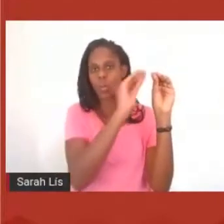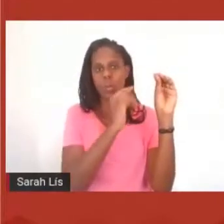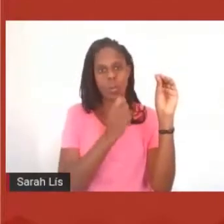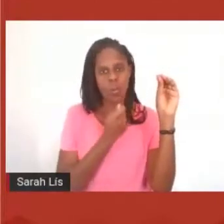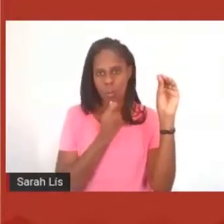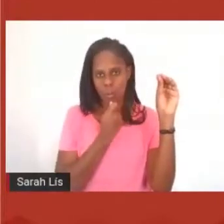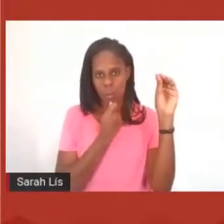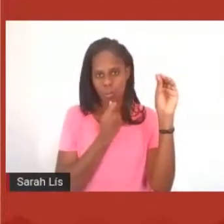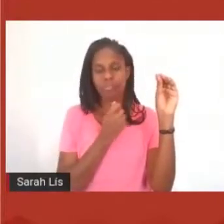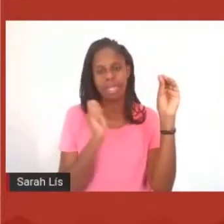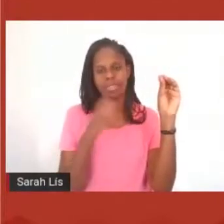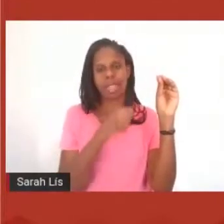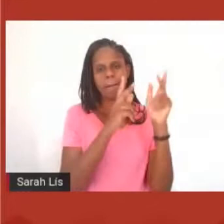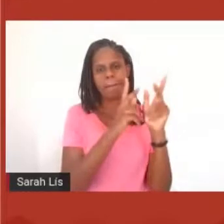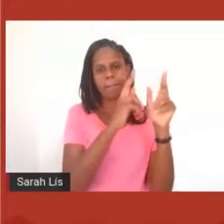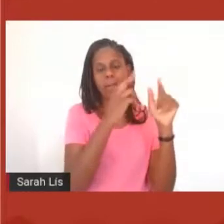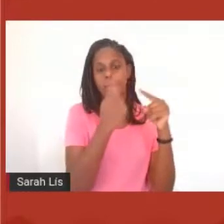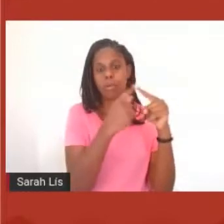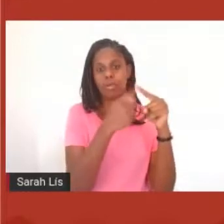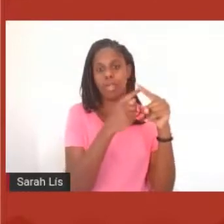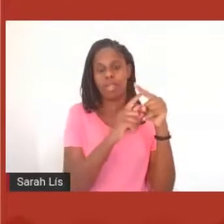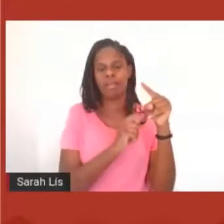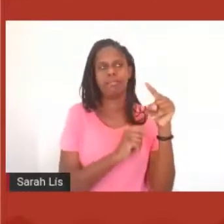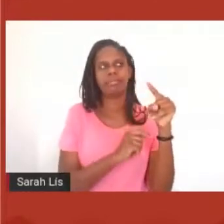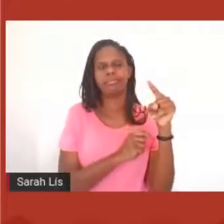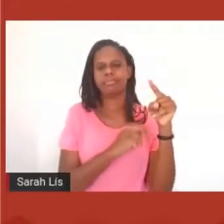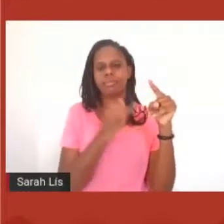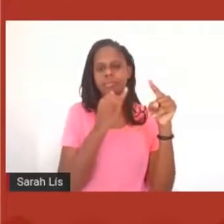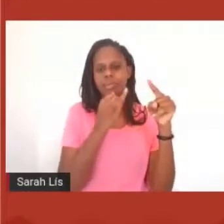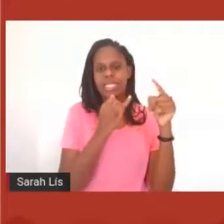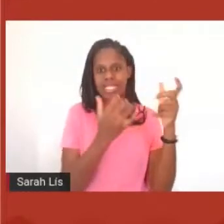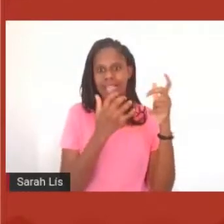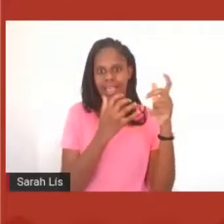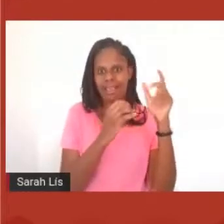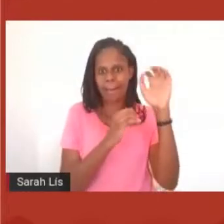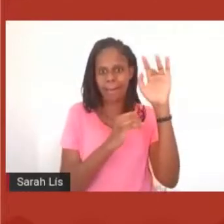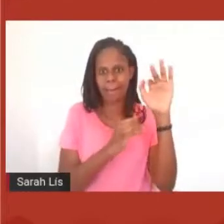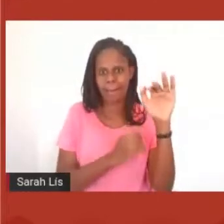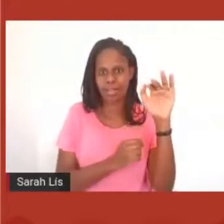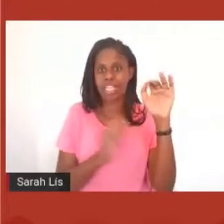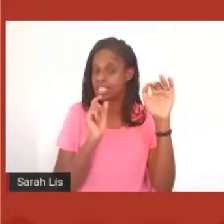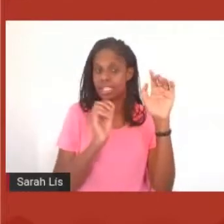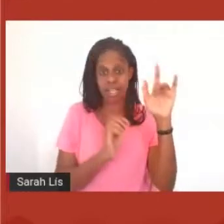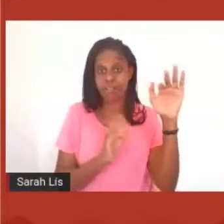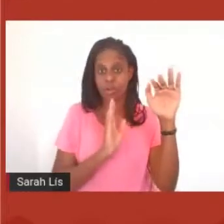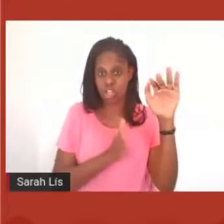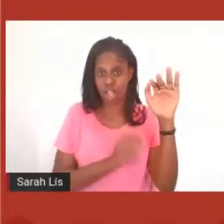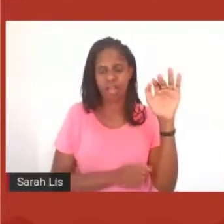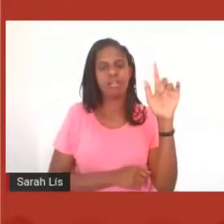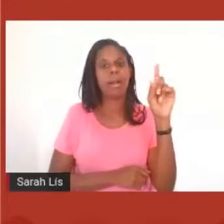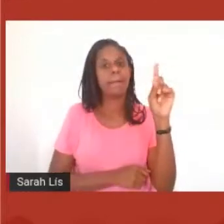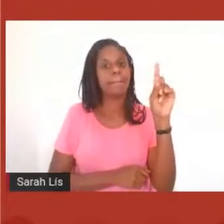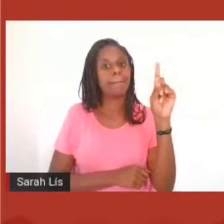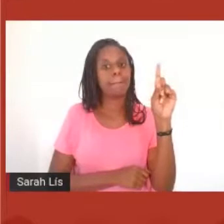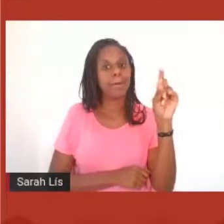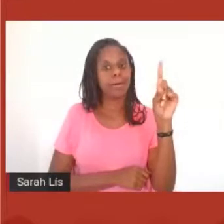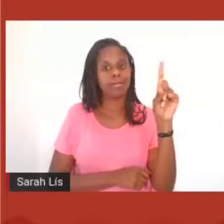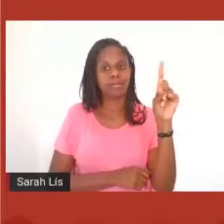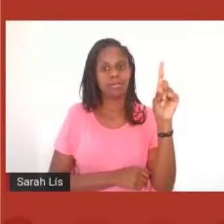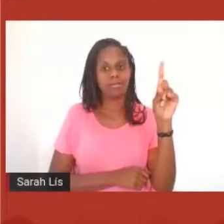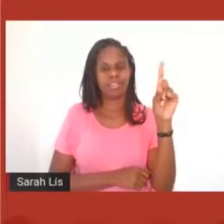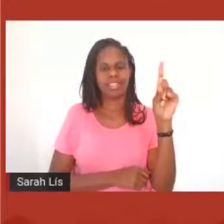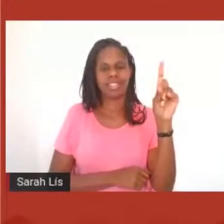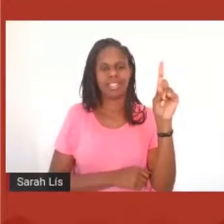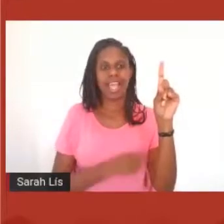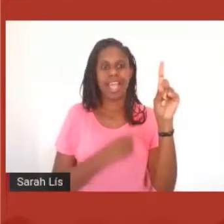Só clicar no lugar que você escreveu. Aí tem três pontinhos no superior